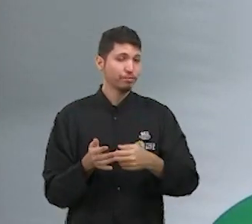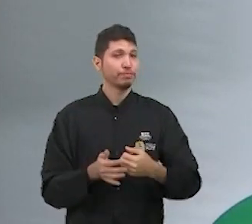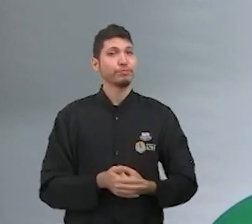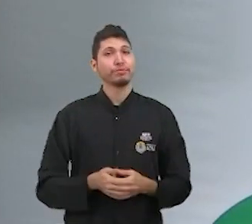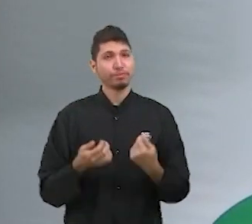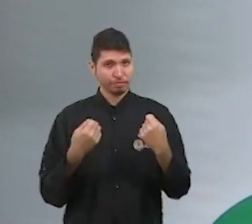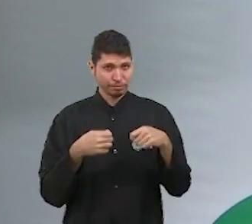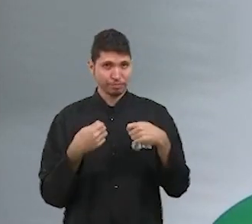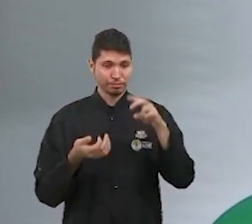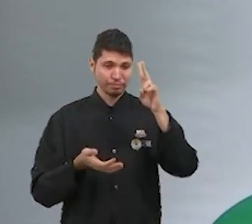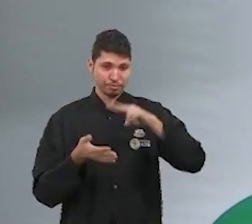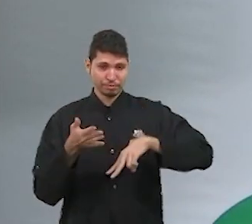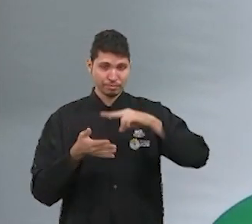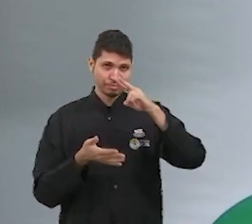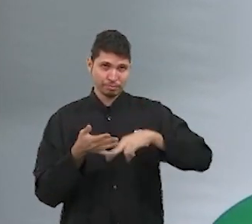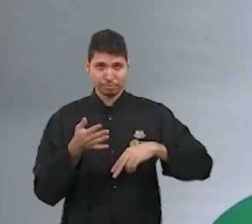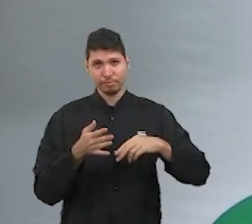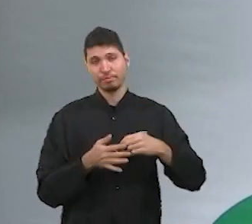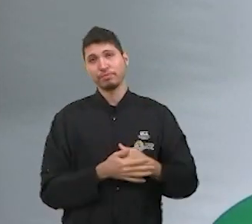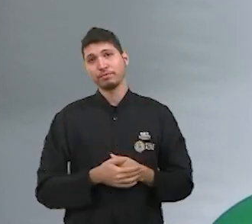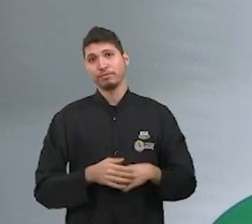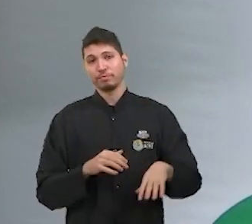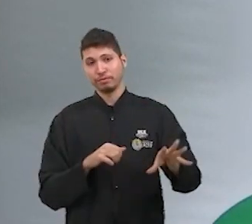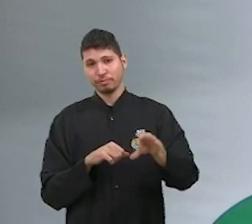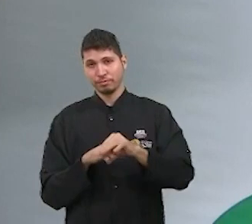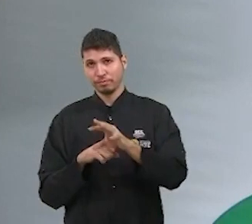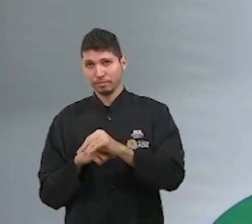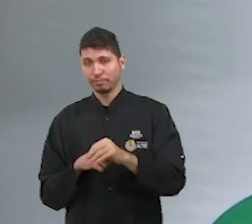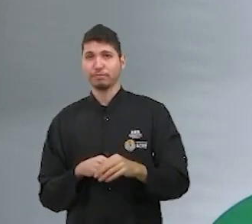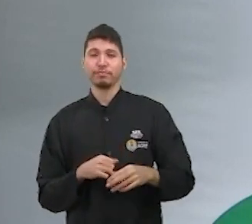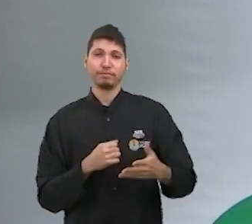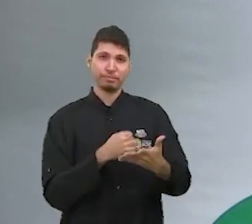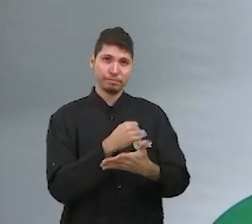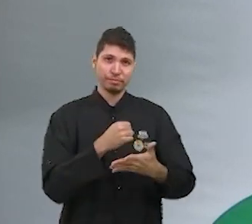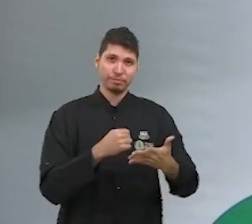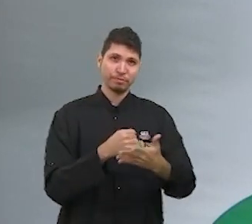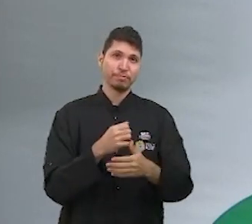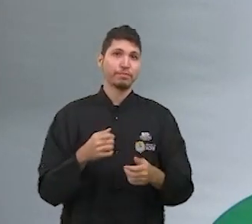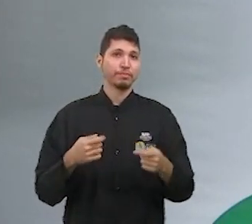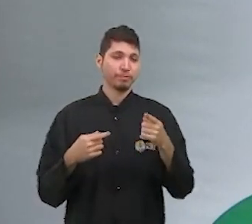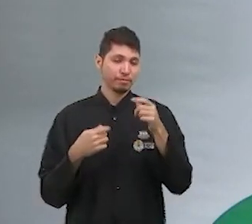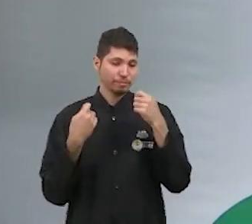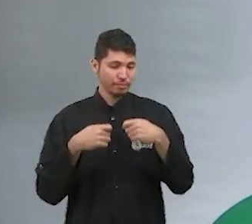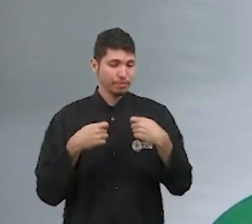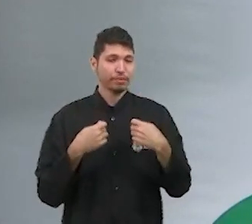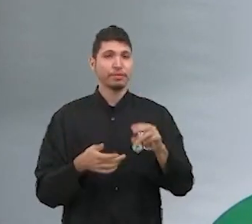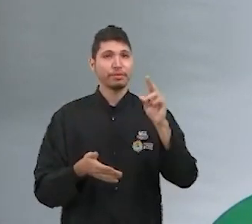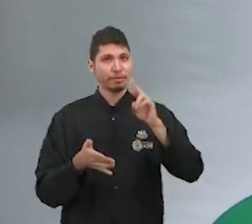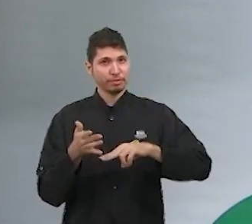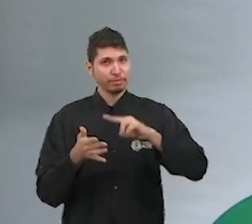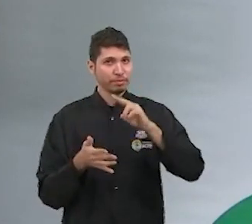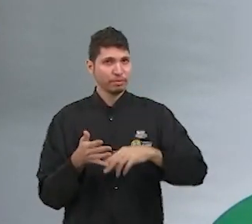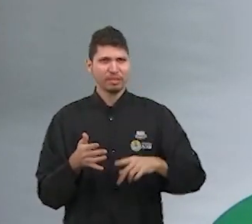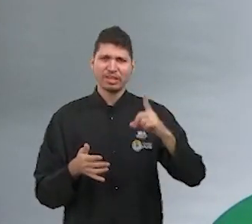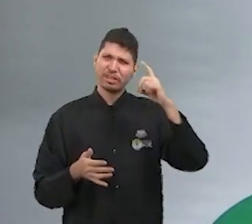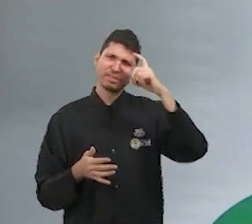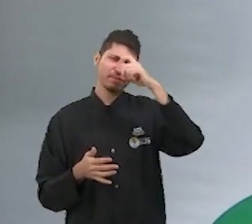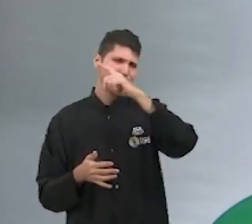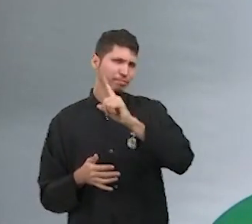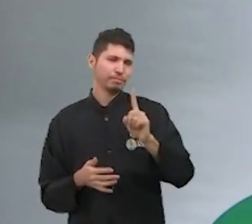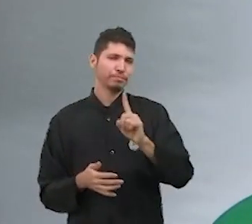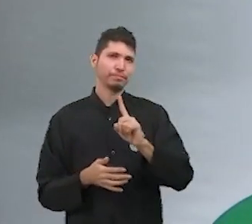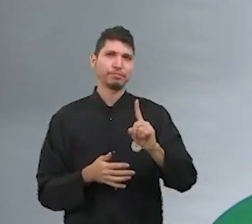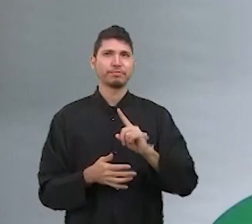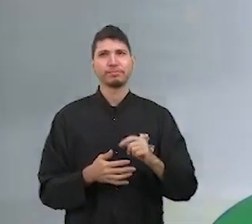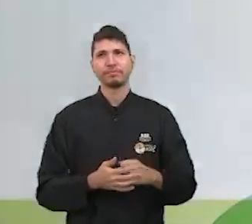leitura, vai envolver conhecimentos básicos, tá bom? Só que ela é basicamente leitura, tá, gente? Não é uma questão difícil, é uma questão de nível 2, tá bom? Vamos